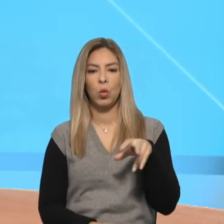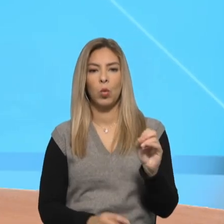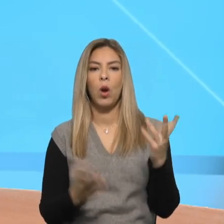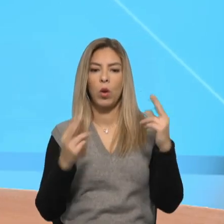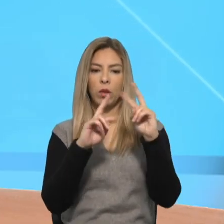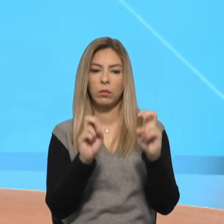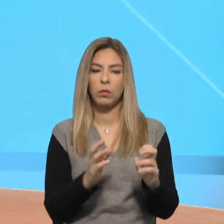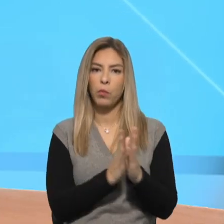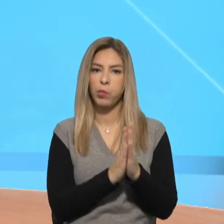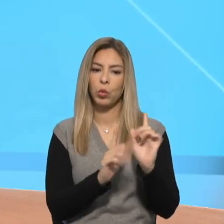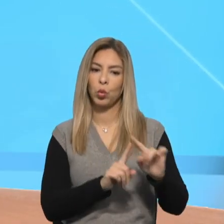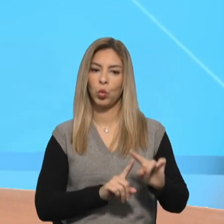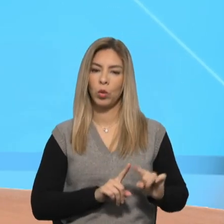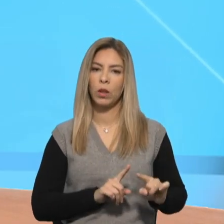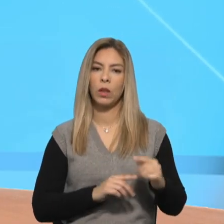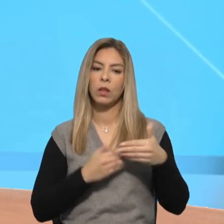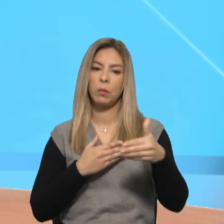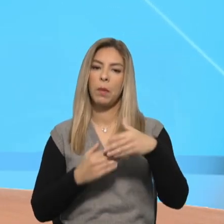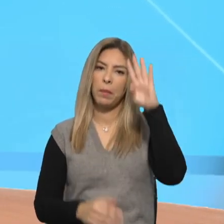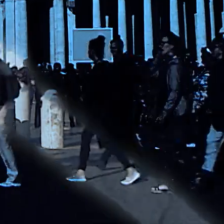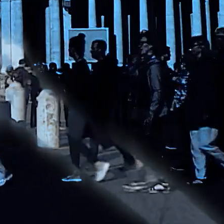religiosa, onde não falta a Semana do Papa.